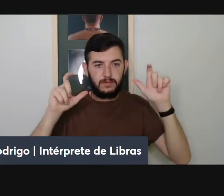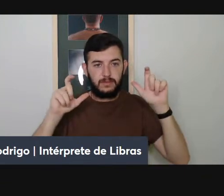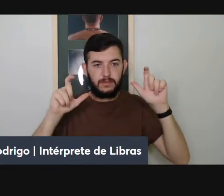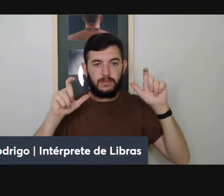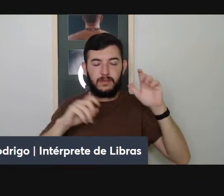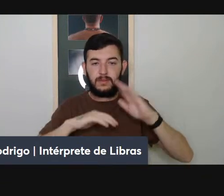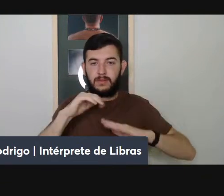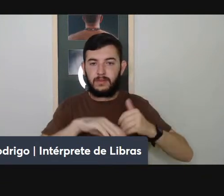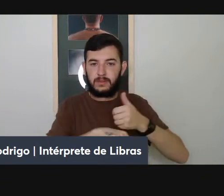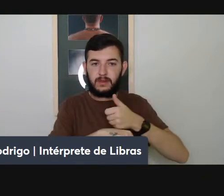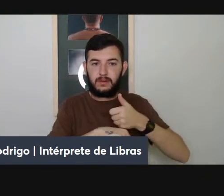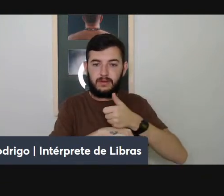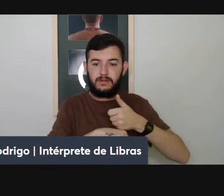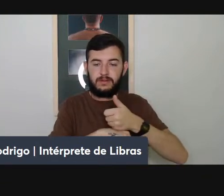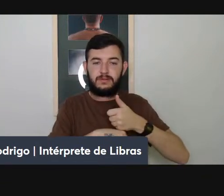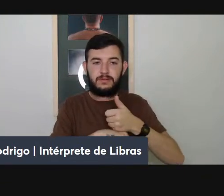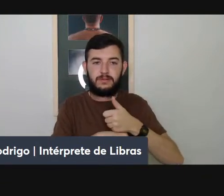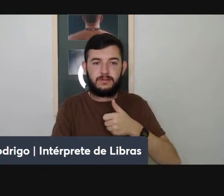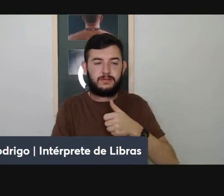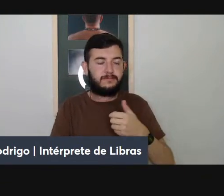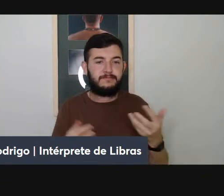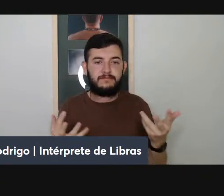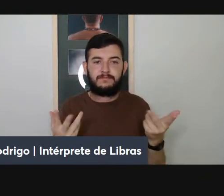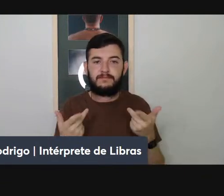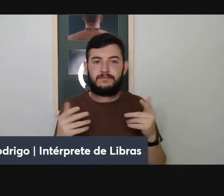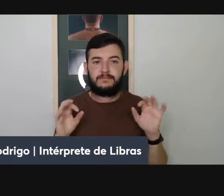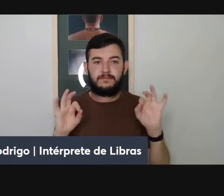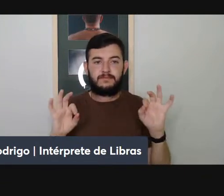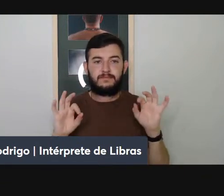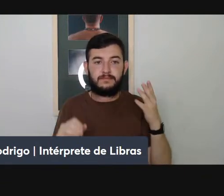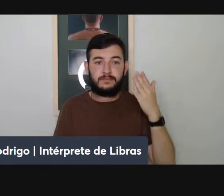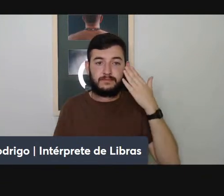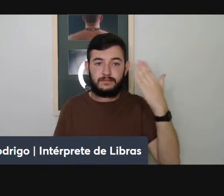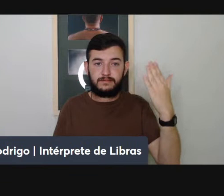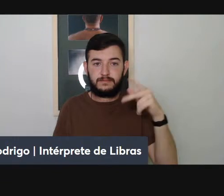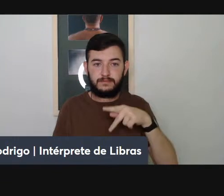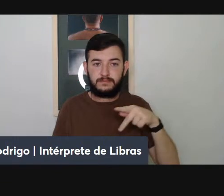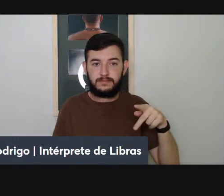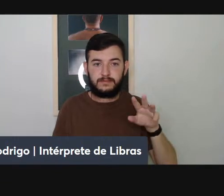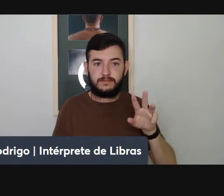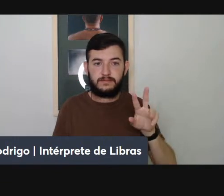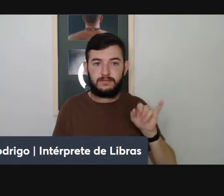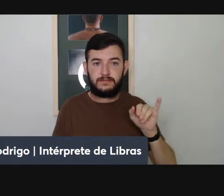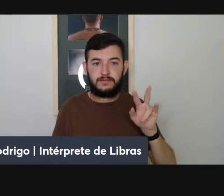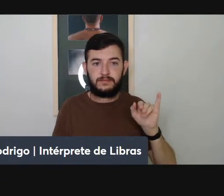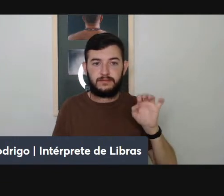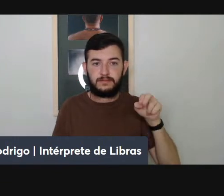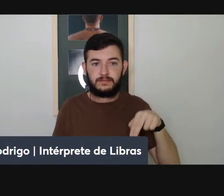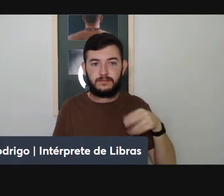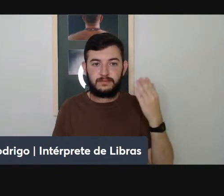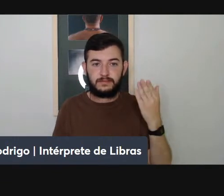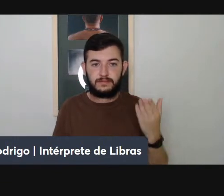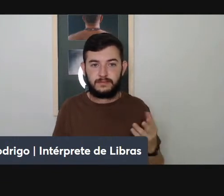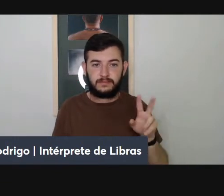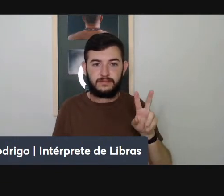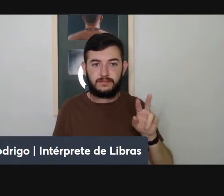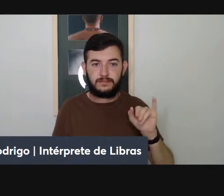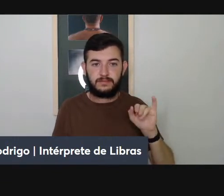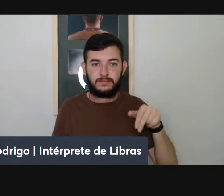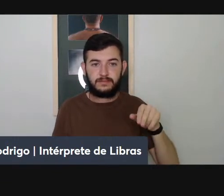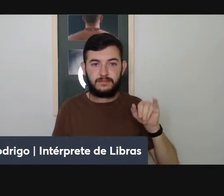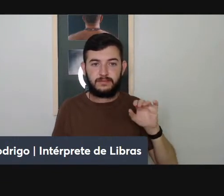assim fenomenal. Gostaria também de agradecer à professora Vivian Weller e a você, Vinícius, nosso discente